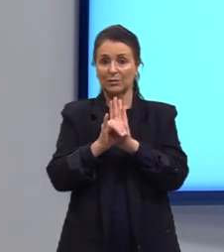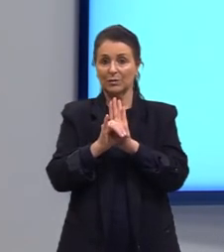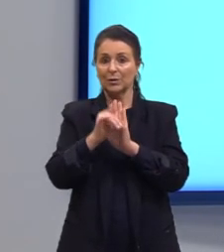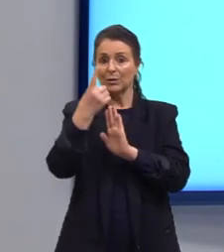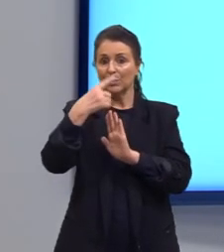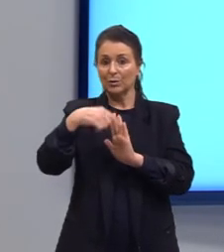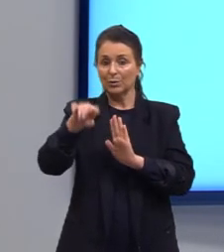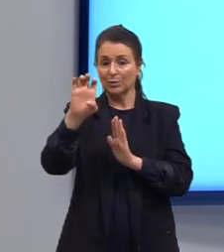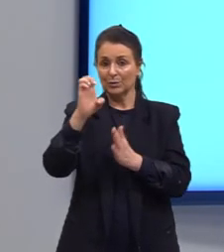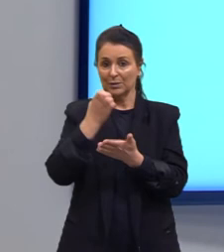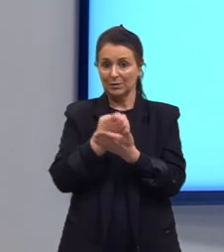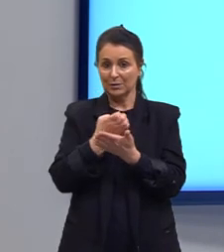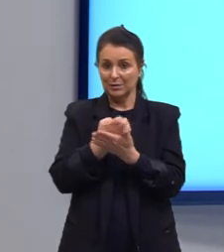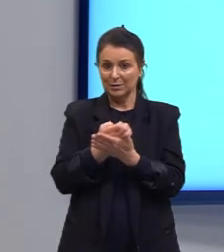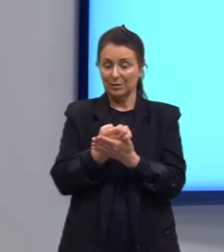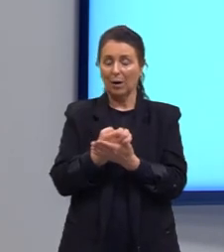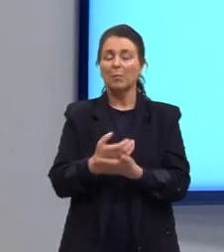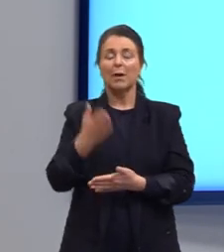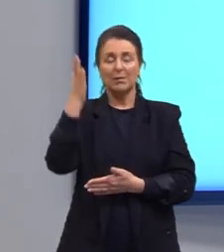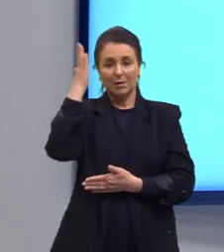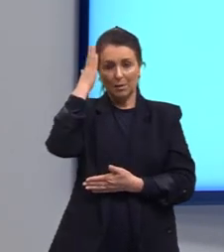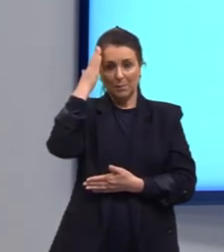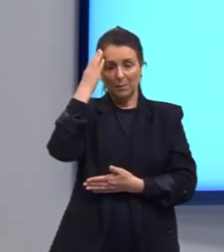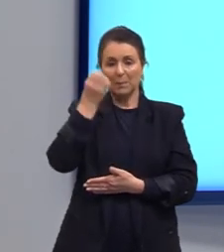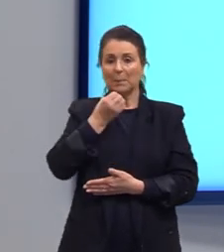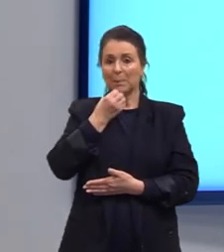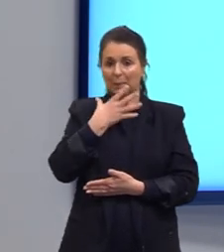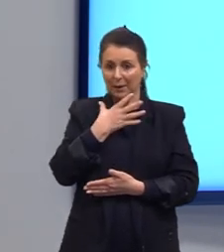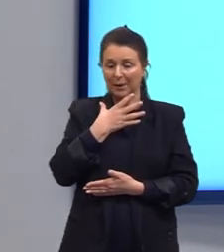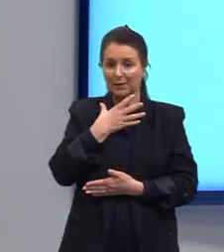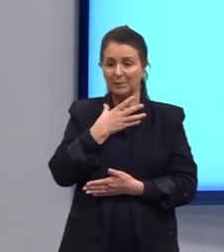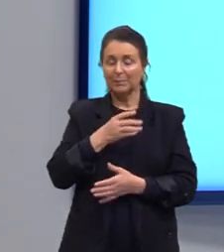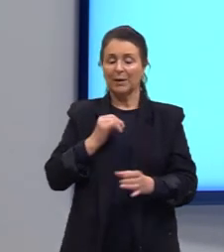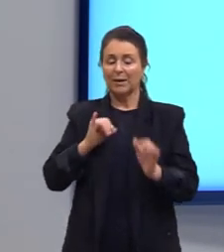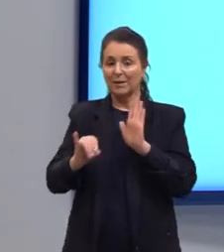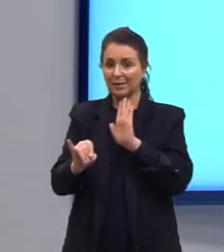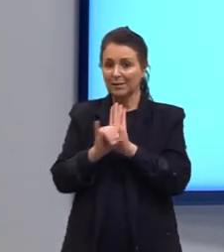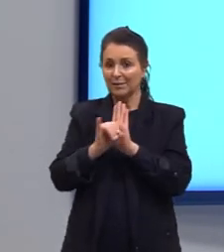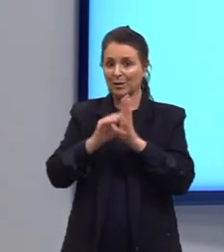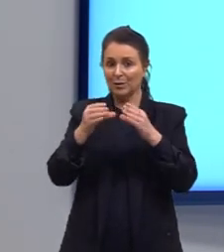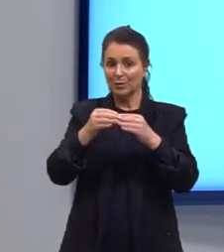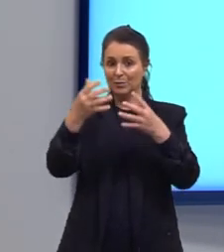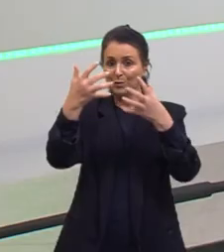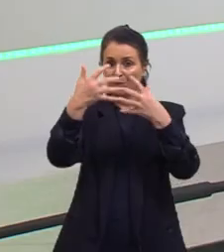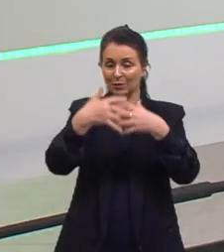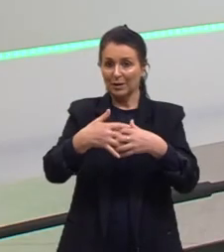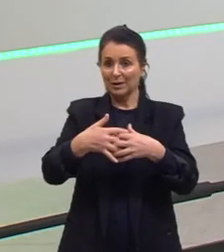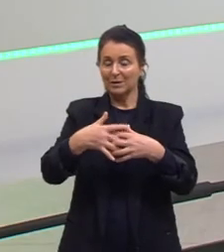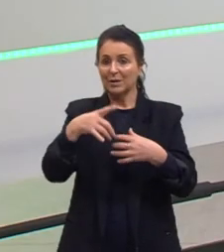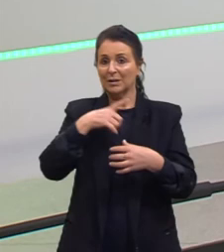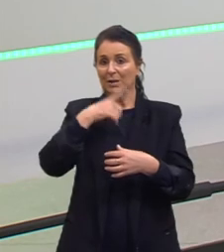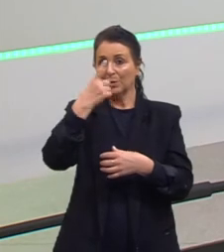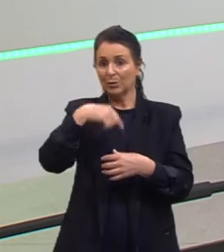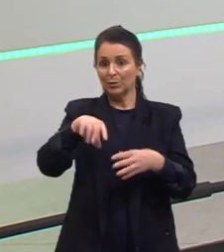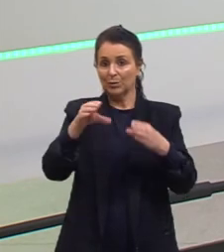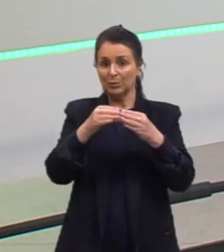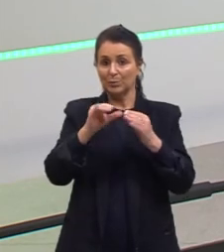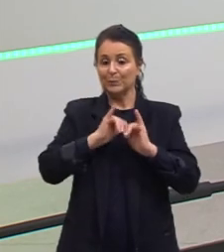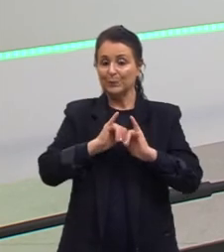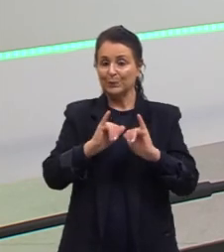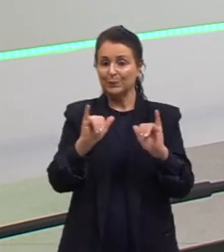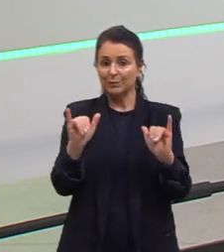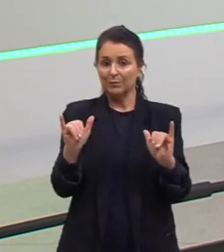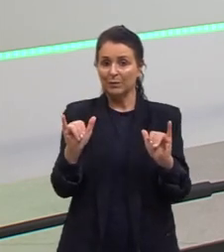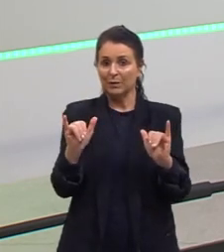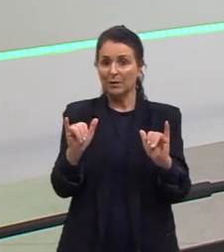outro exercício só para a gente ficar craquem na identificação de grupos funcionais esse que trouxe outros grupos né mais grupos diz o seguinte